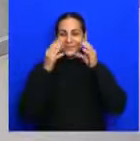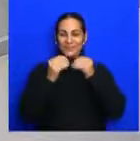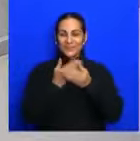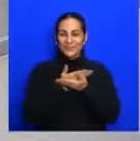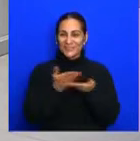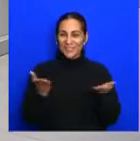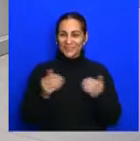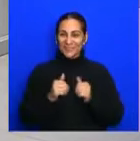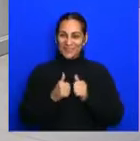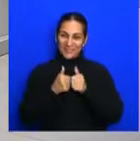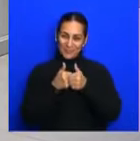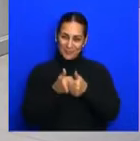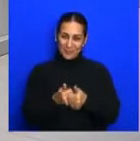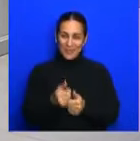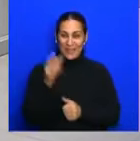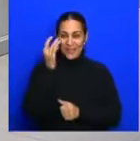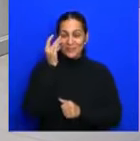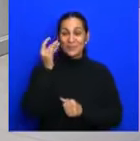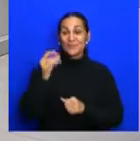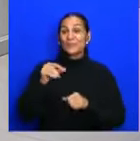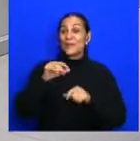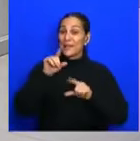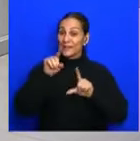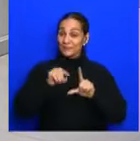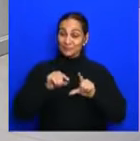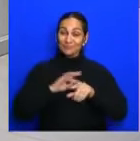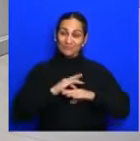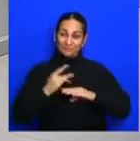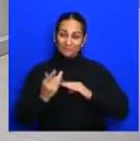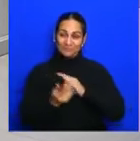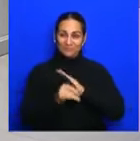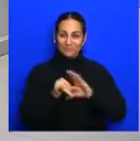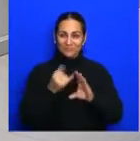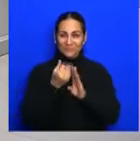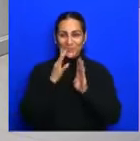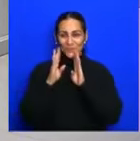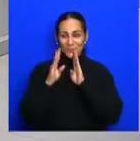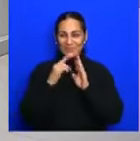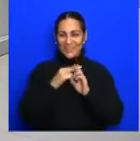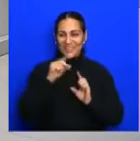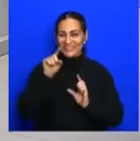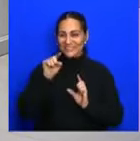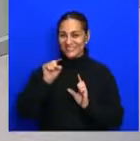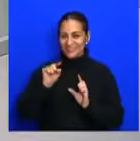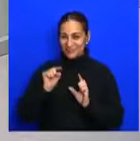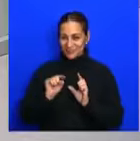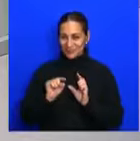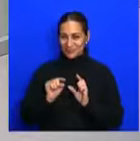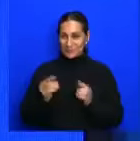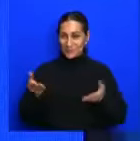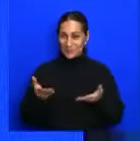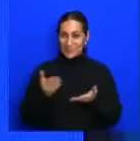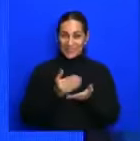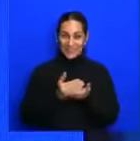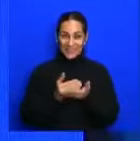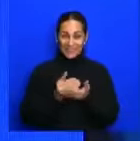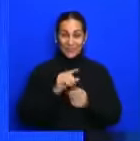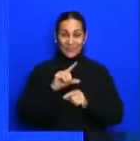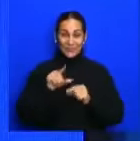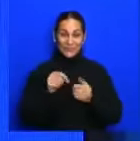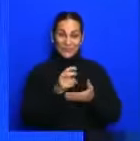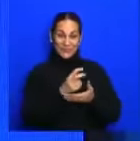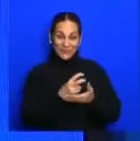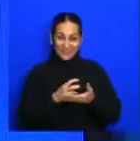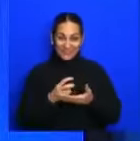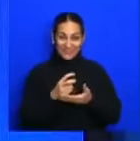Boa noite a você que nos acompanha ao vivo aqui pela Rede TV e também via os perfis do Facebook e do YouTube da Caixa e da Rede TV. Começa agora o